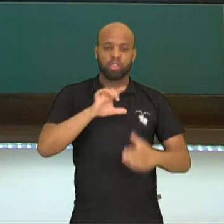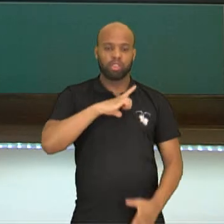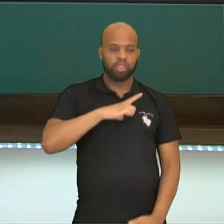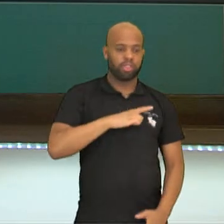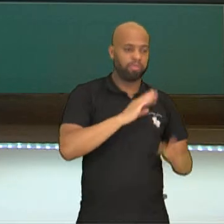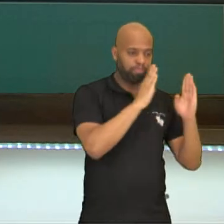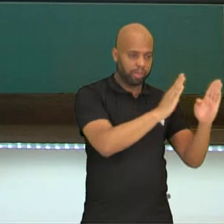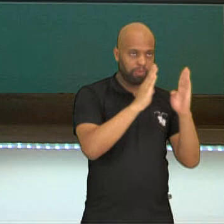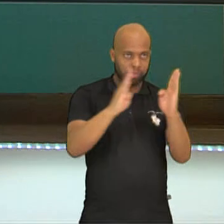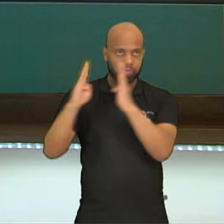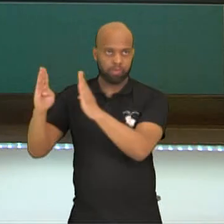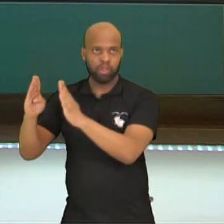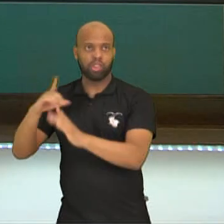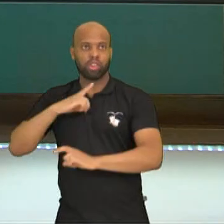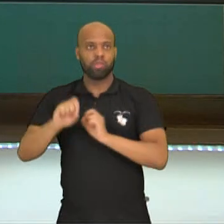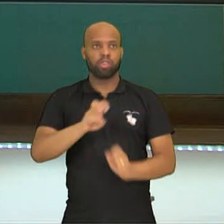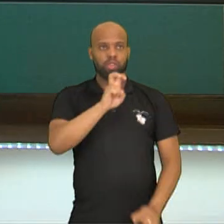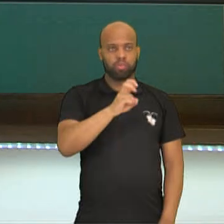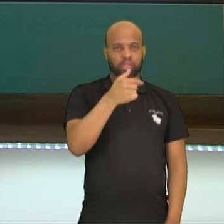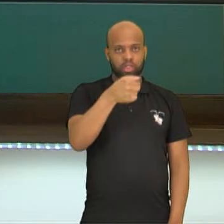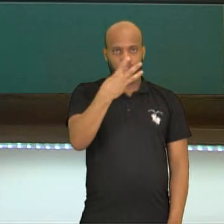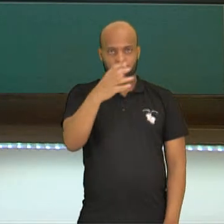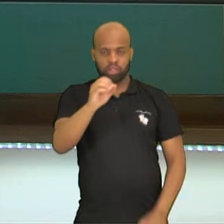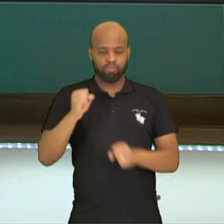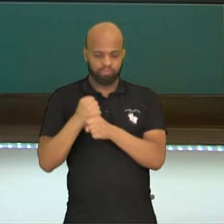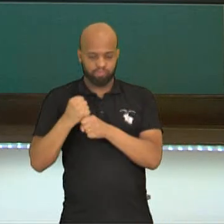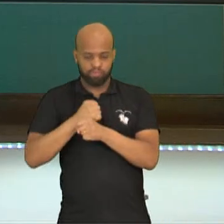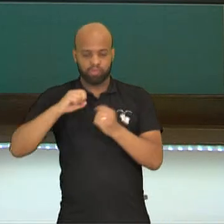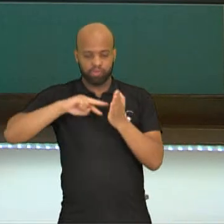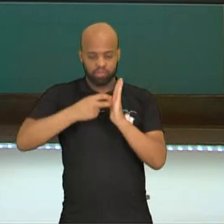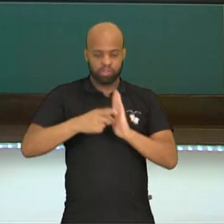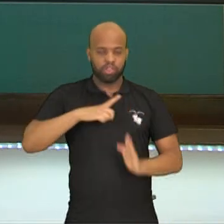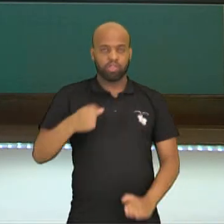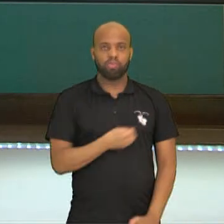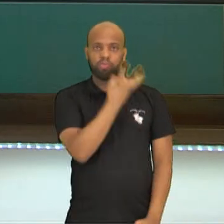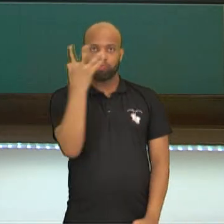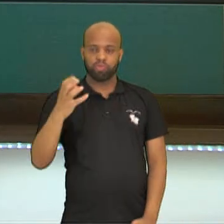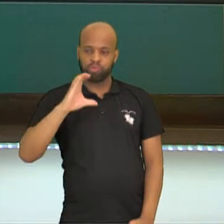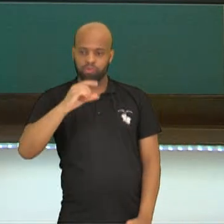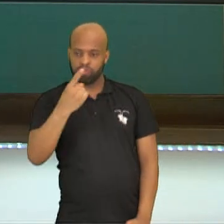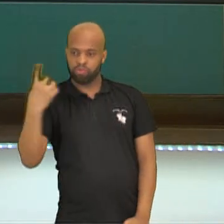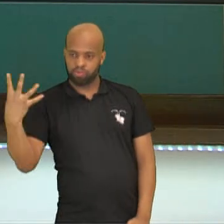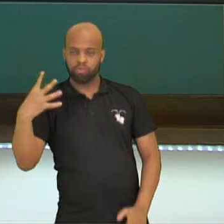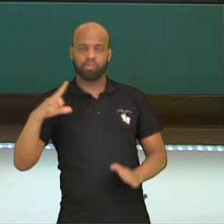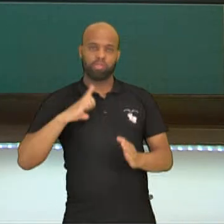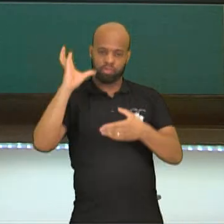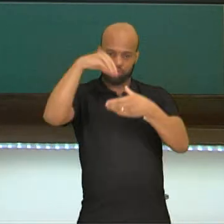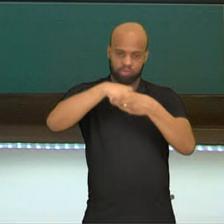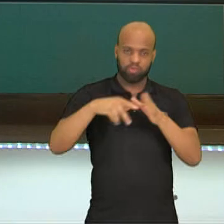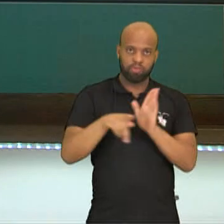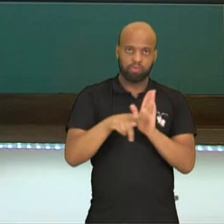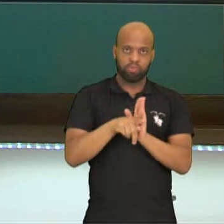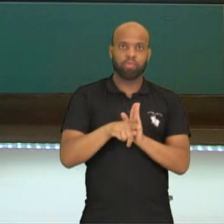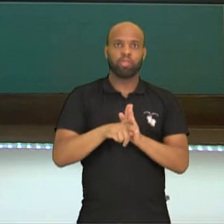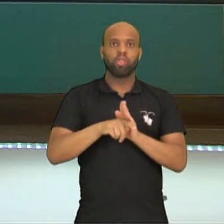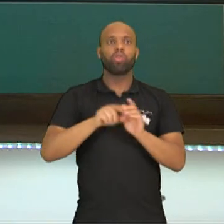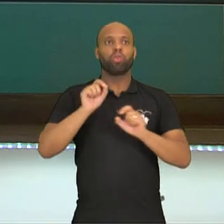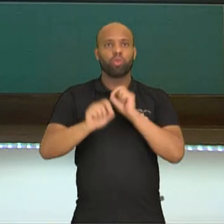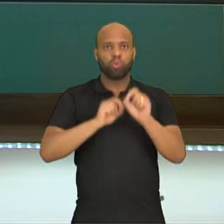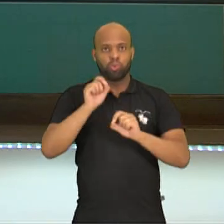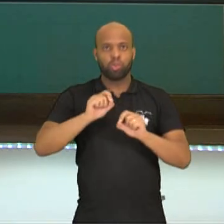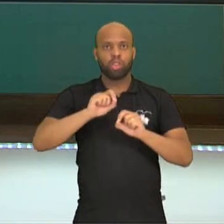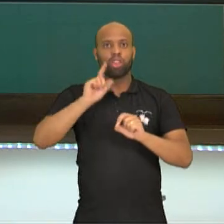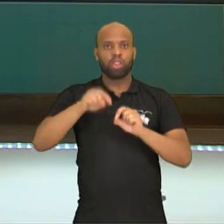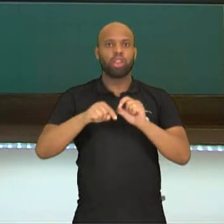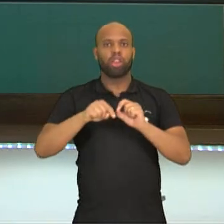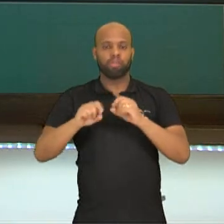cada passagem dessa aqui, 5.730 anos, a quantidade de carbono 14 dentro da matéria viva cai pela